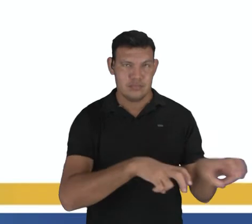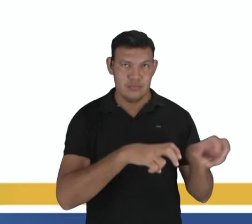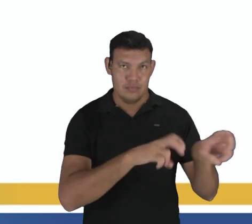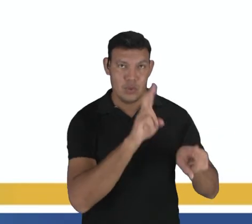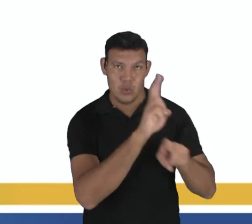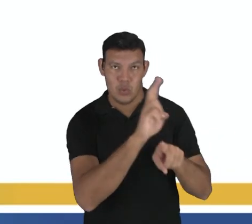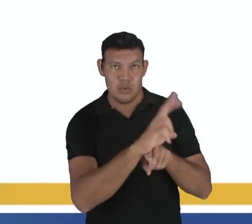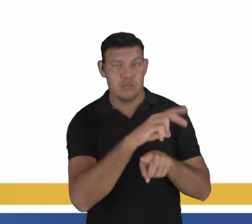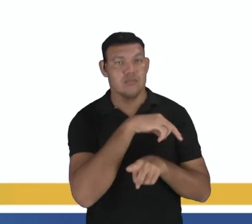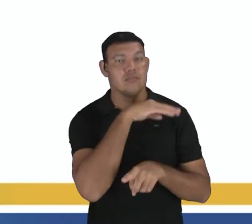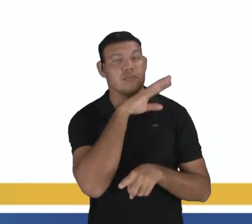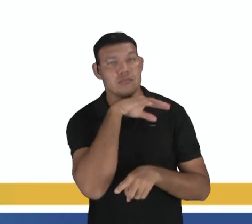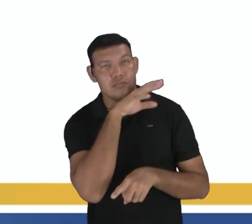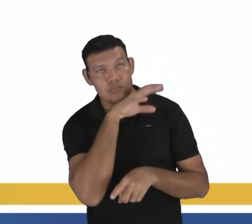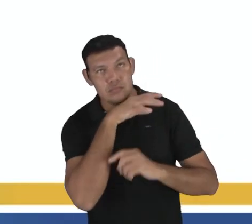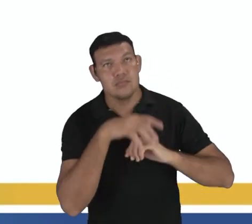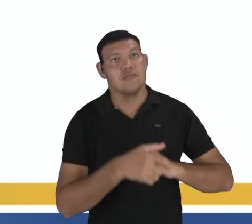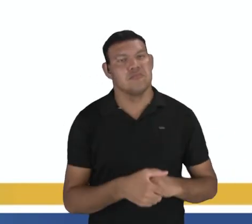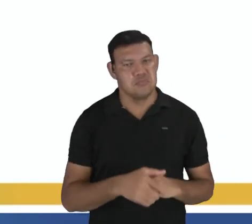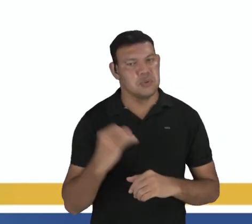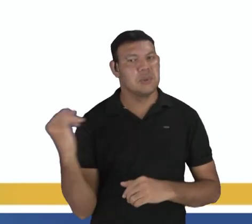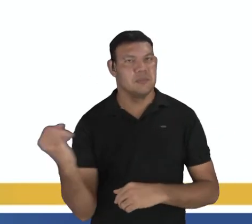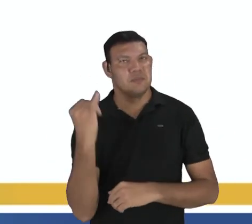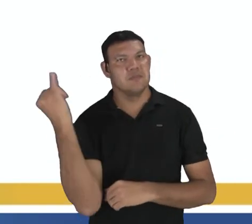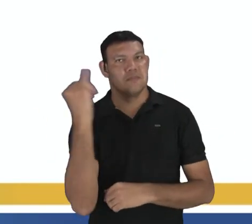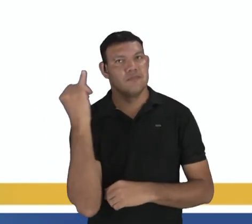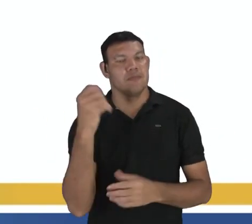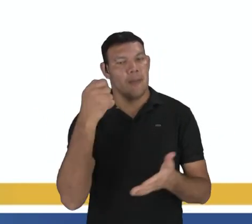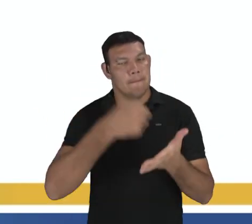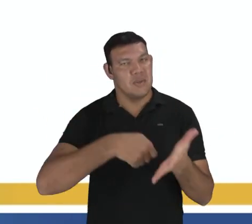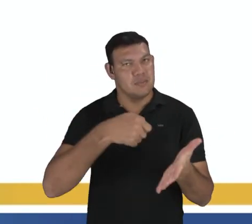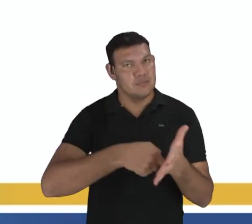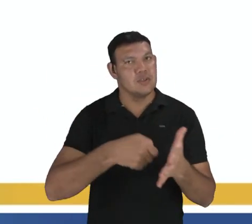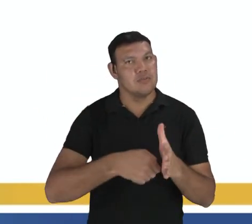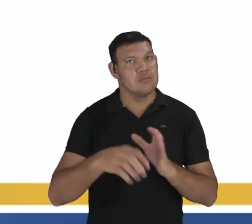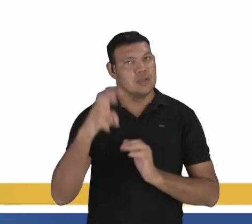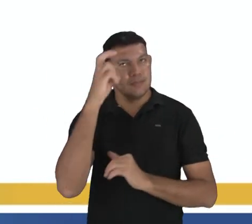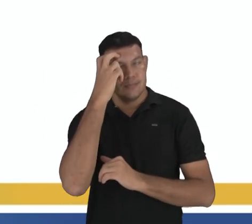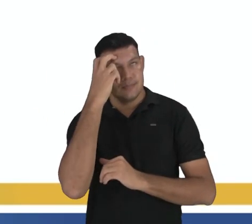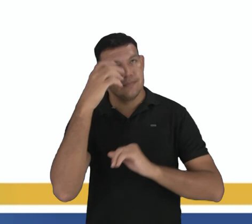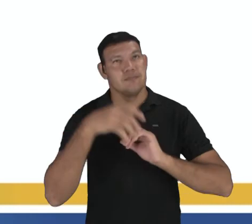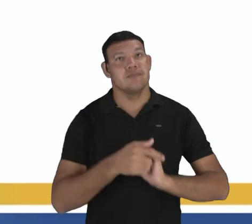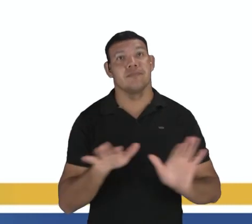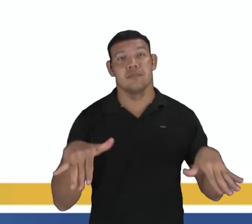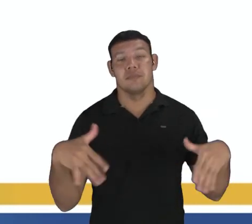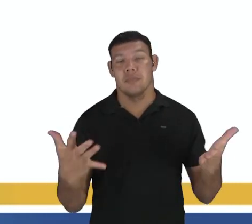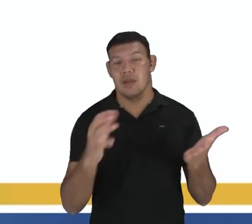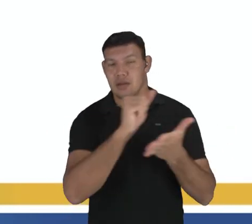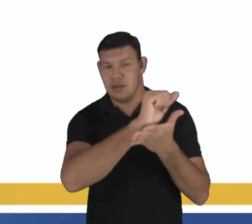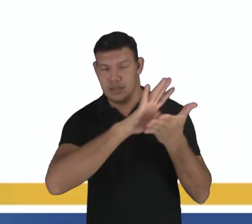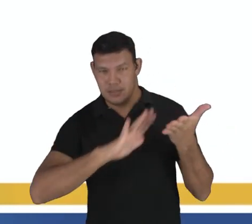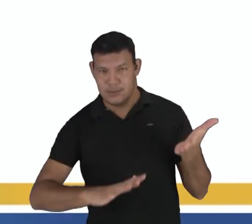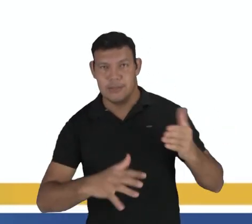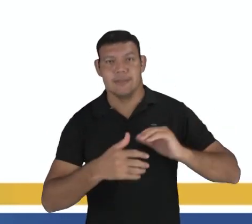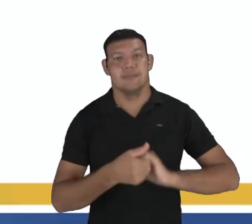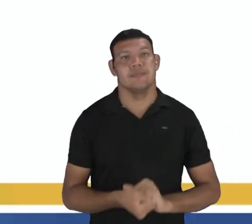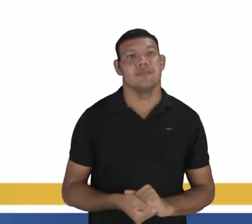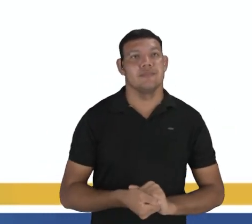né, muito importante aí para a consolidação dessas culturas, ok? Então, vamos então para o